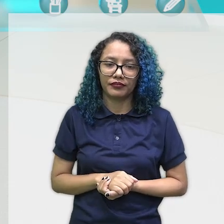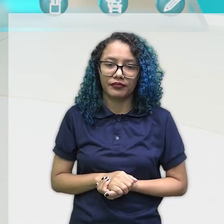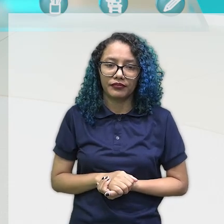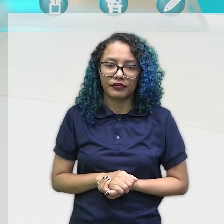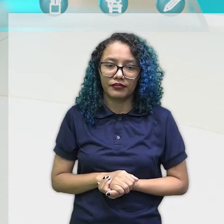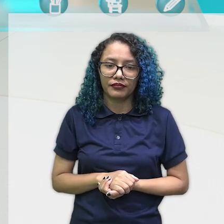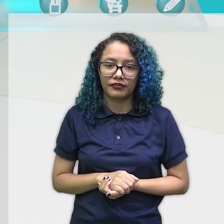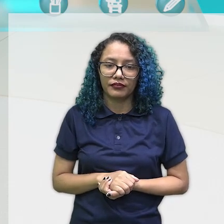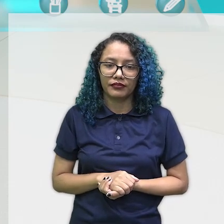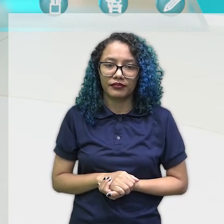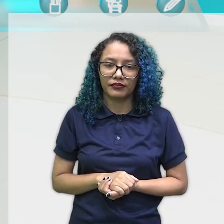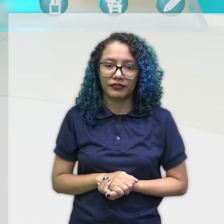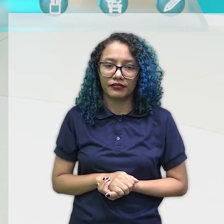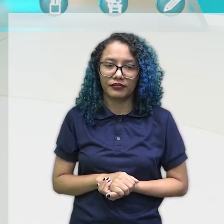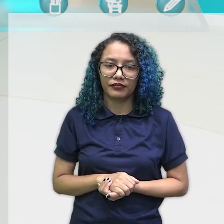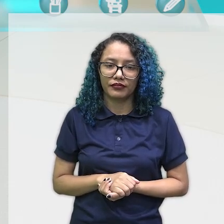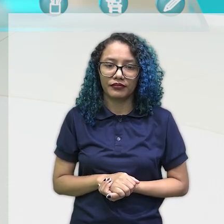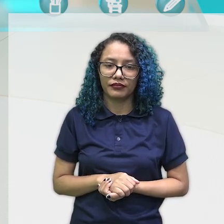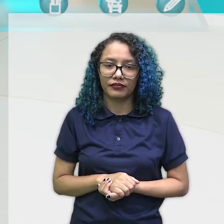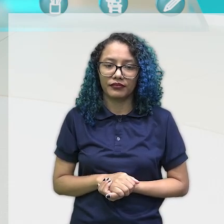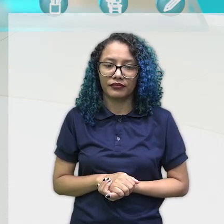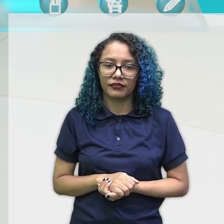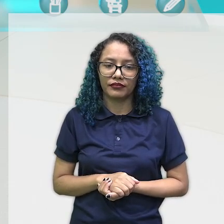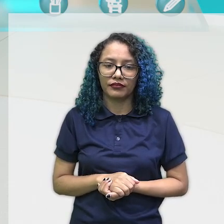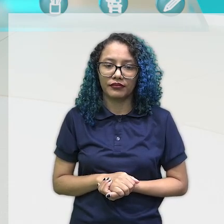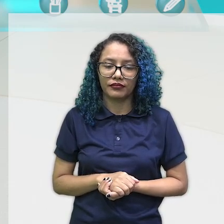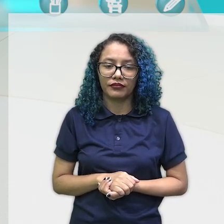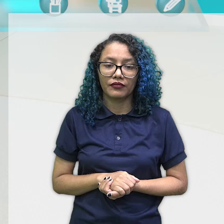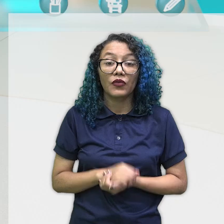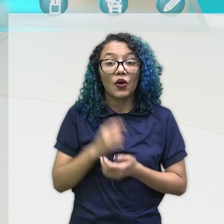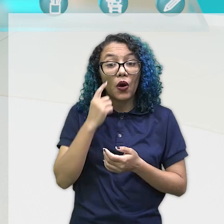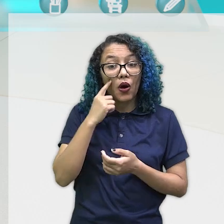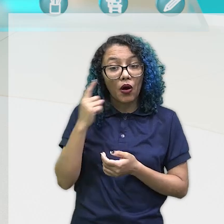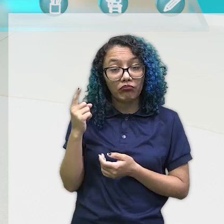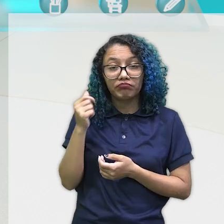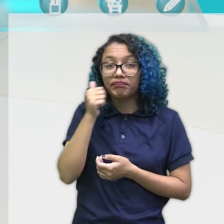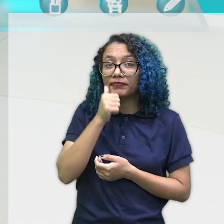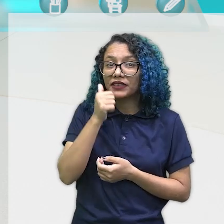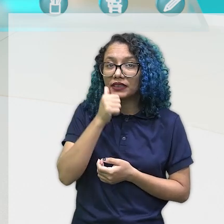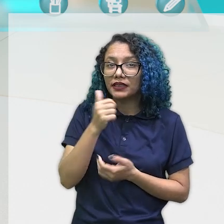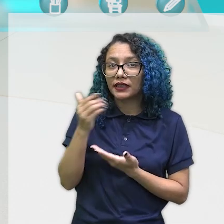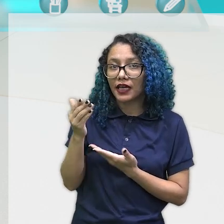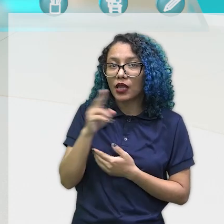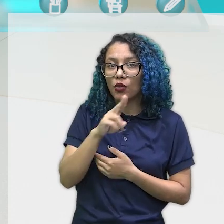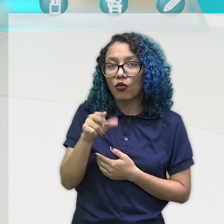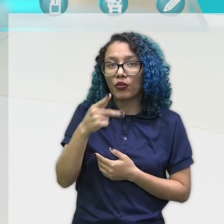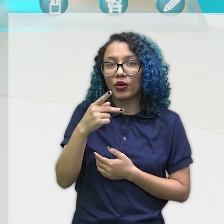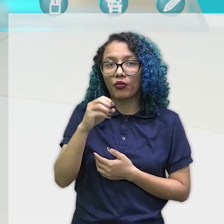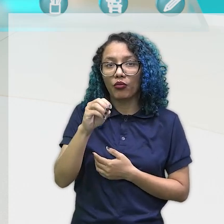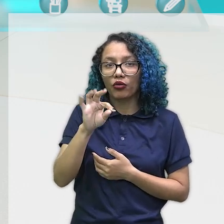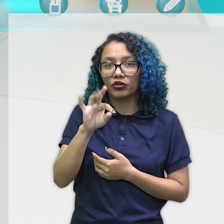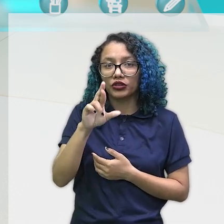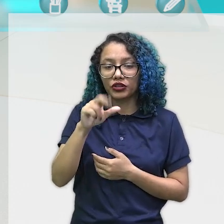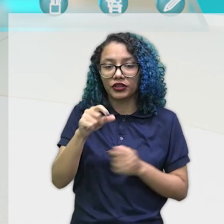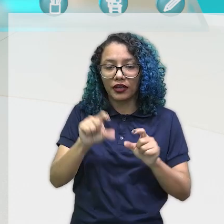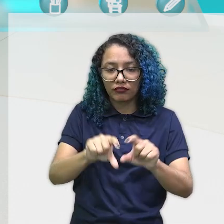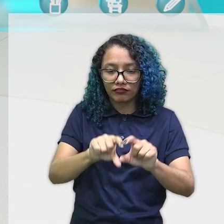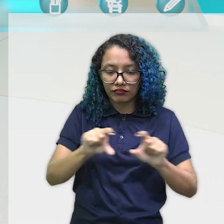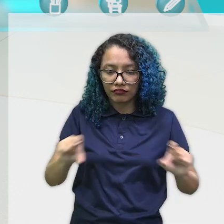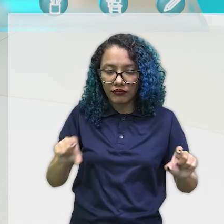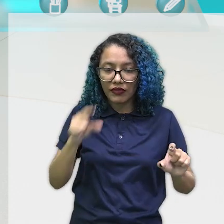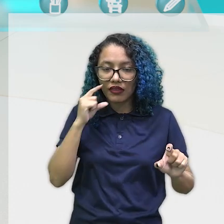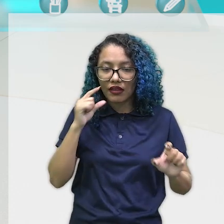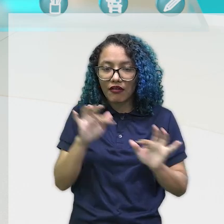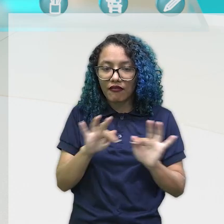Então, olha só, aqui a Potira, olha só, tem a frase aqui embaixo dela escrita assim: Potira